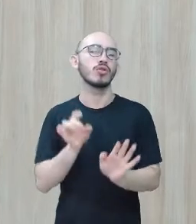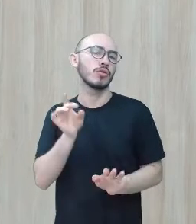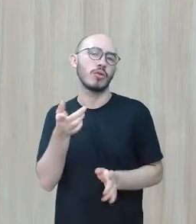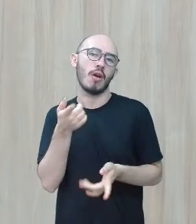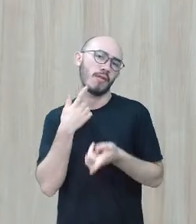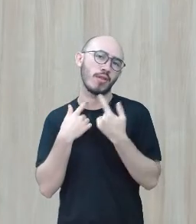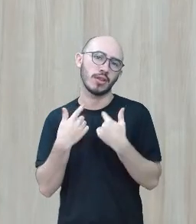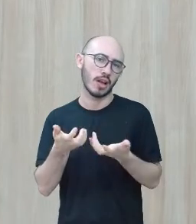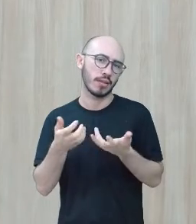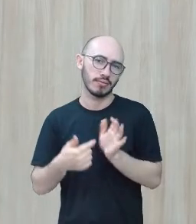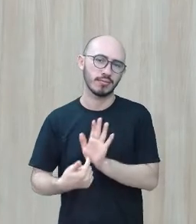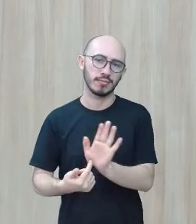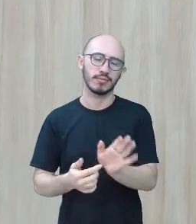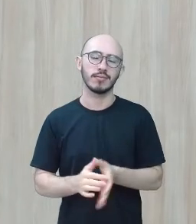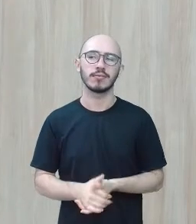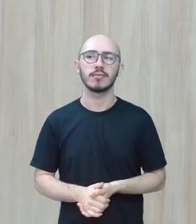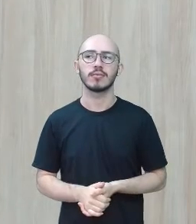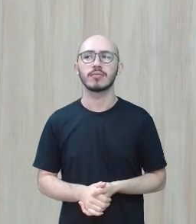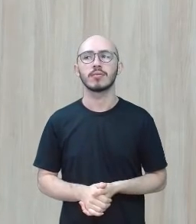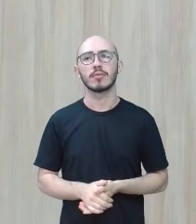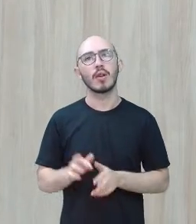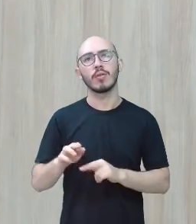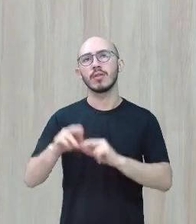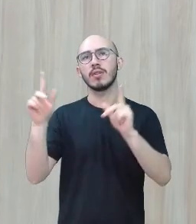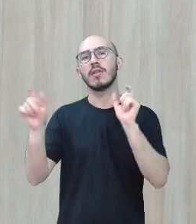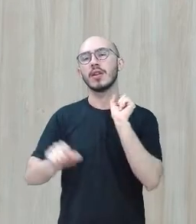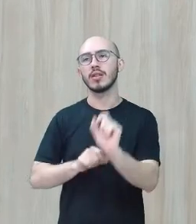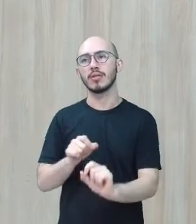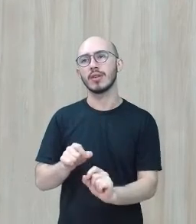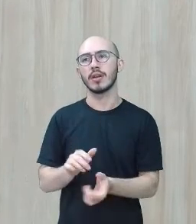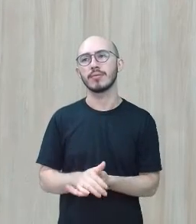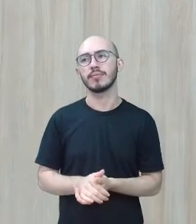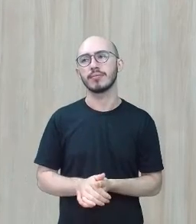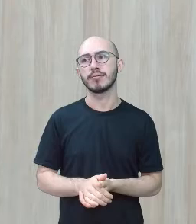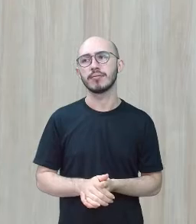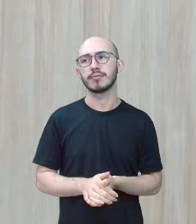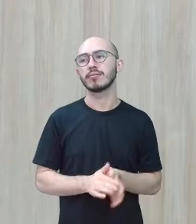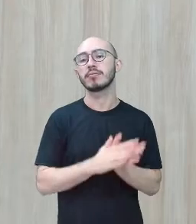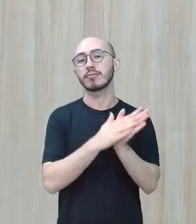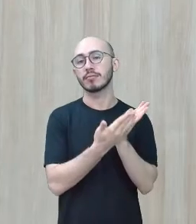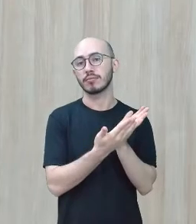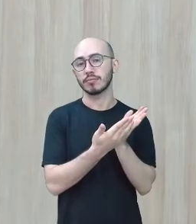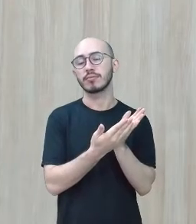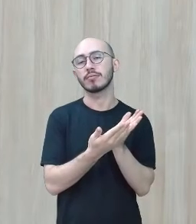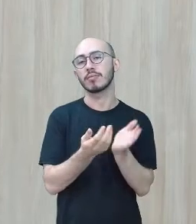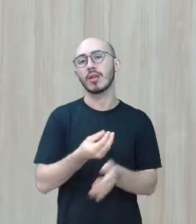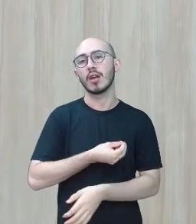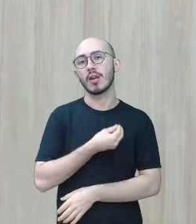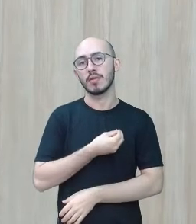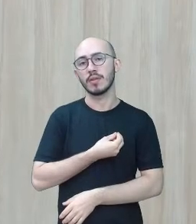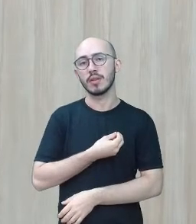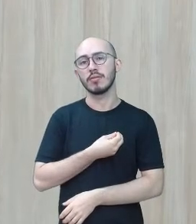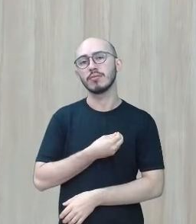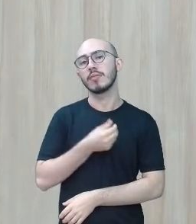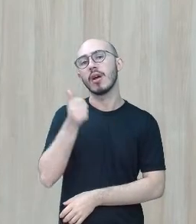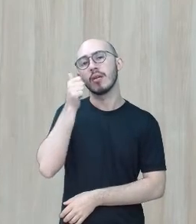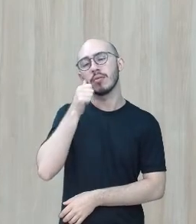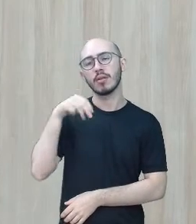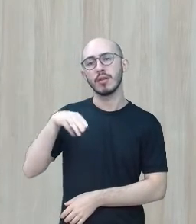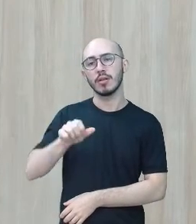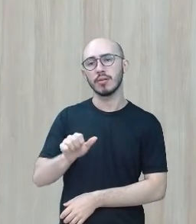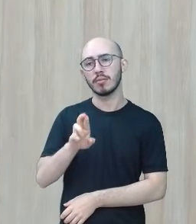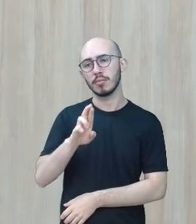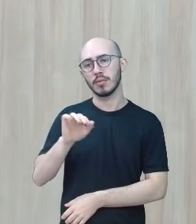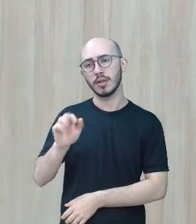diferente de quando, por exemplo, uma biografia escrita, uma biografia sobre Maria Antonieta, ou sobre